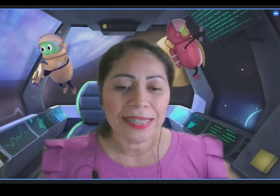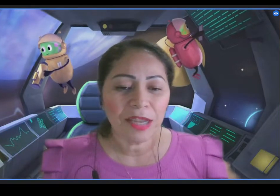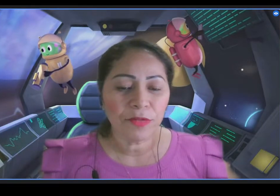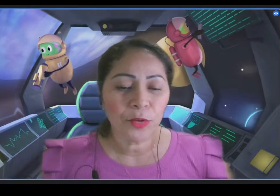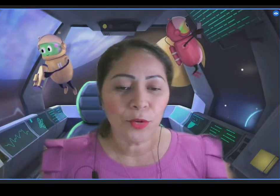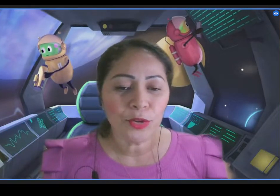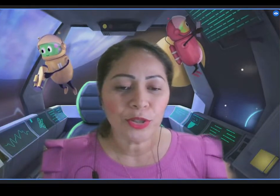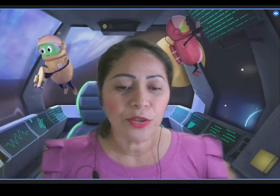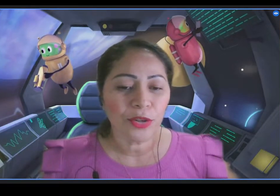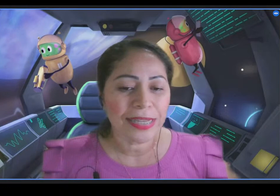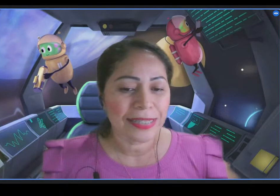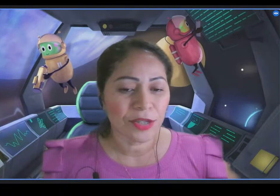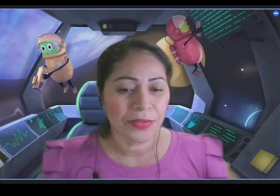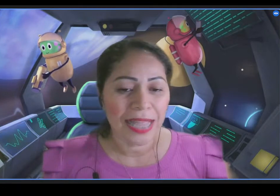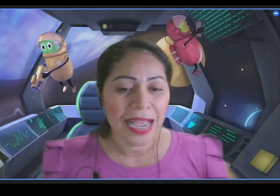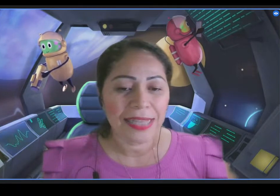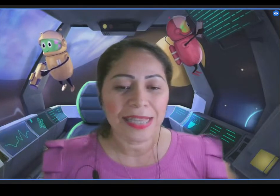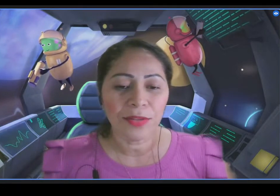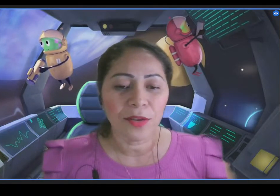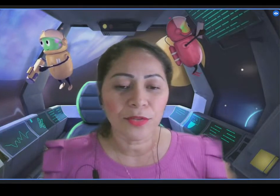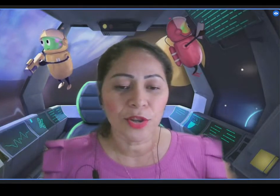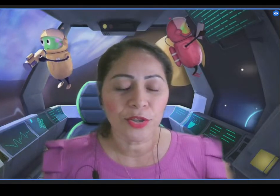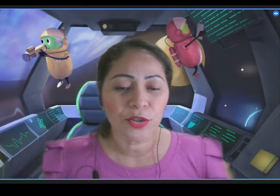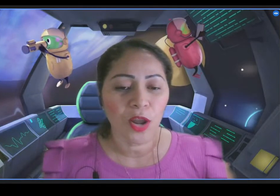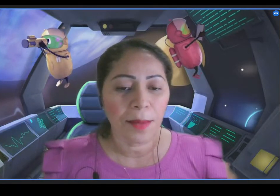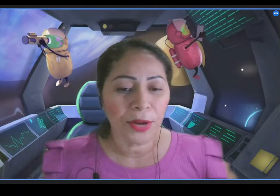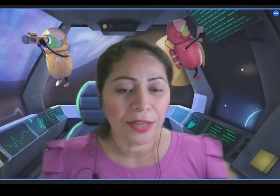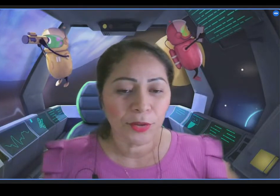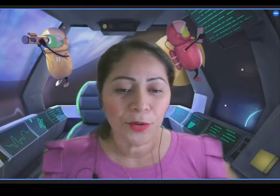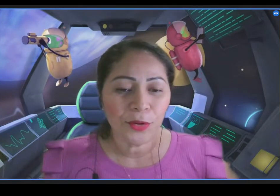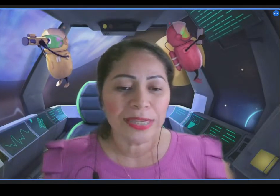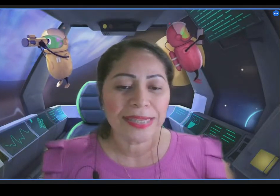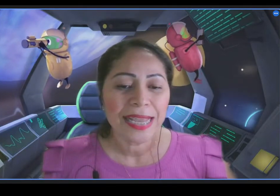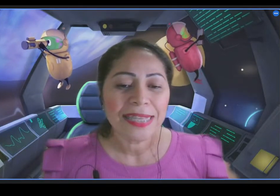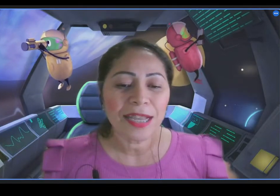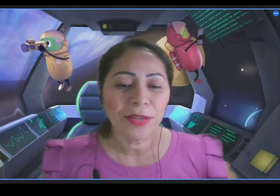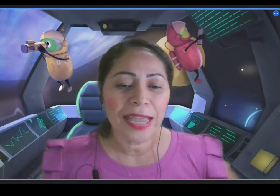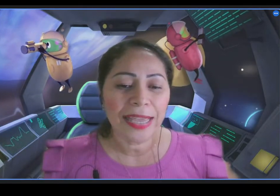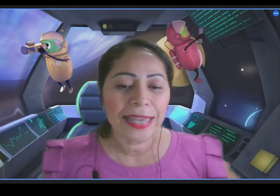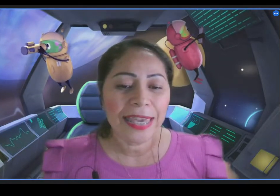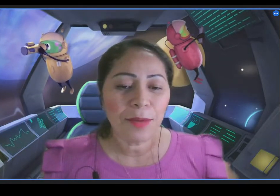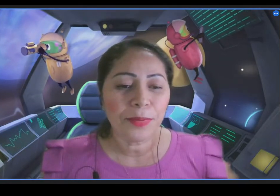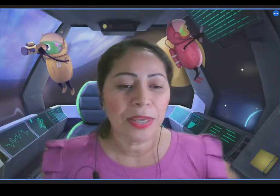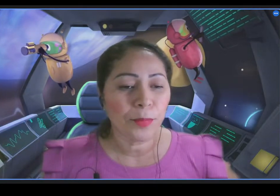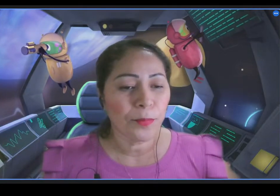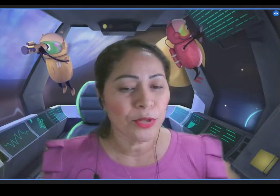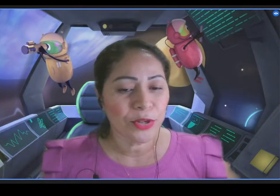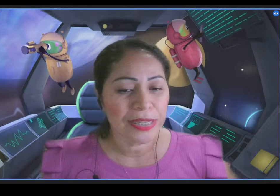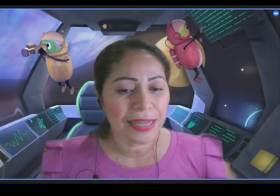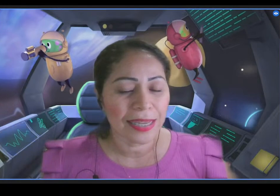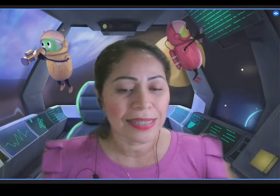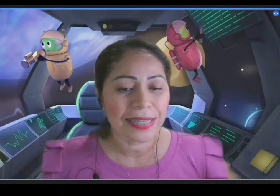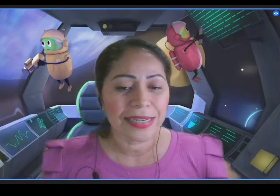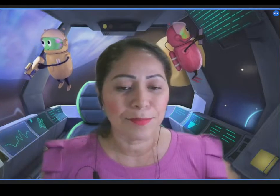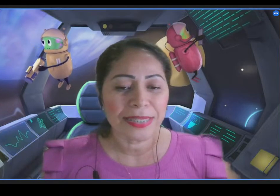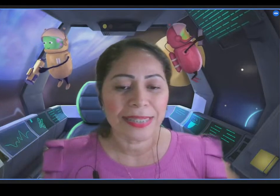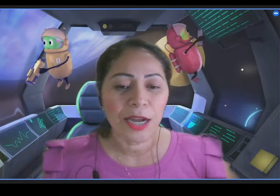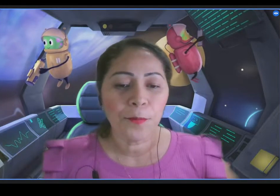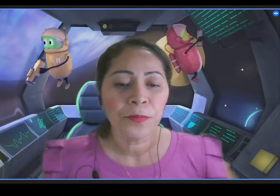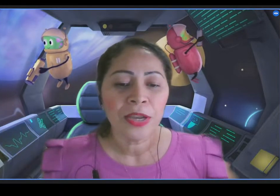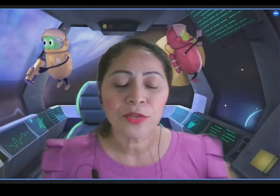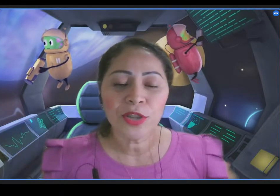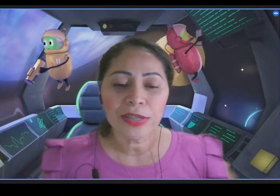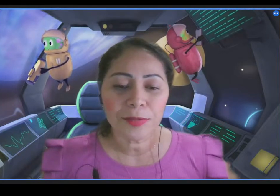que esteve conosco em todas essas atividades, saudar os nossos colaboradores, saudar a equipe que proporciona essa